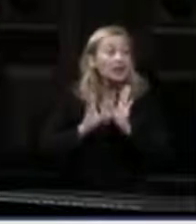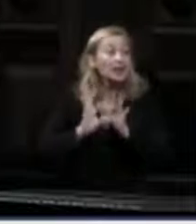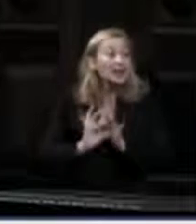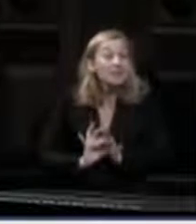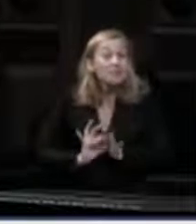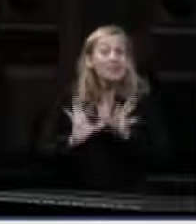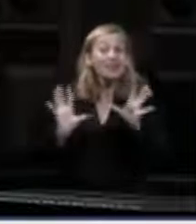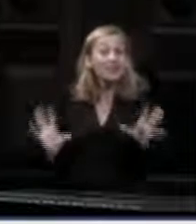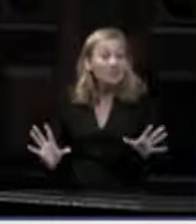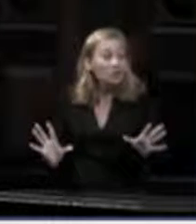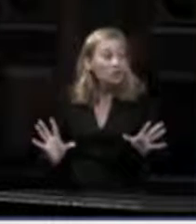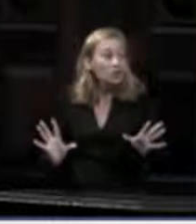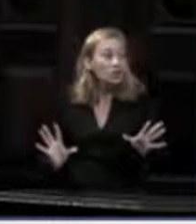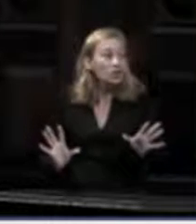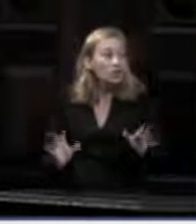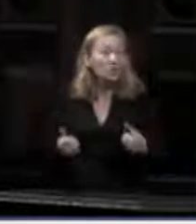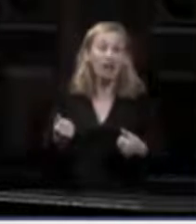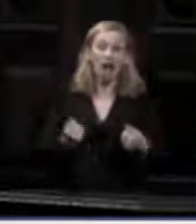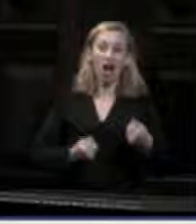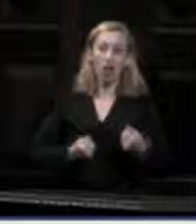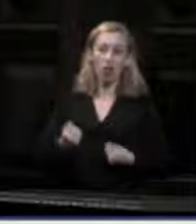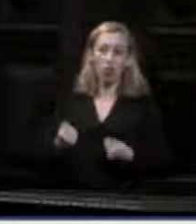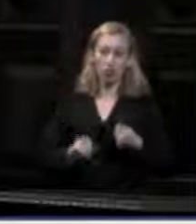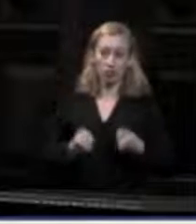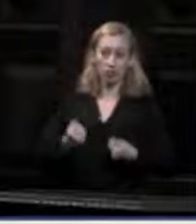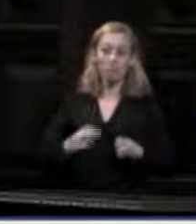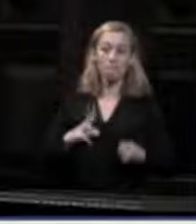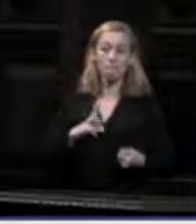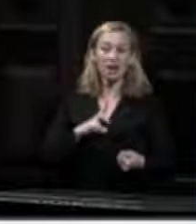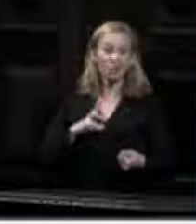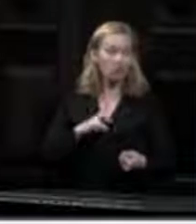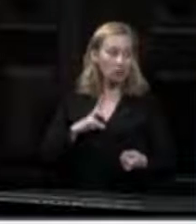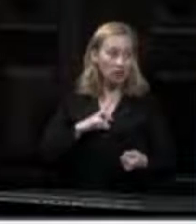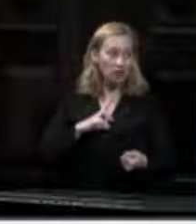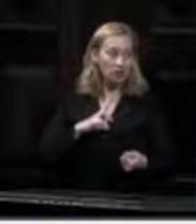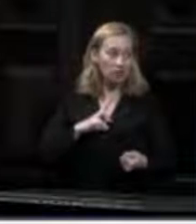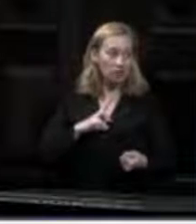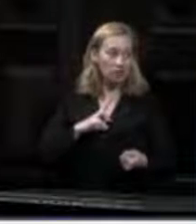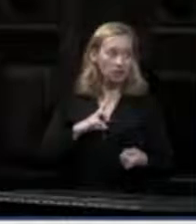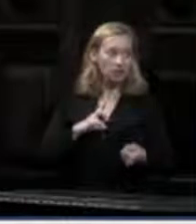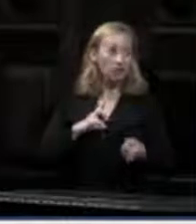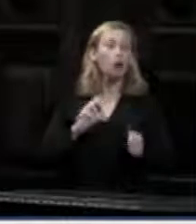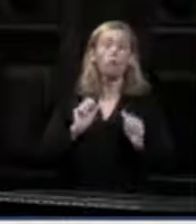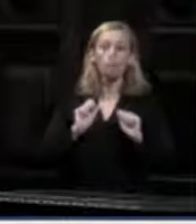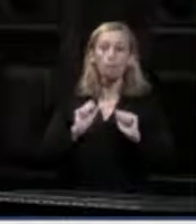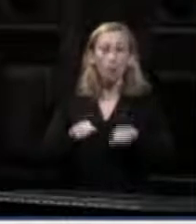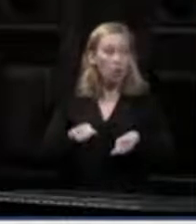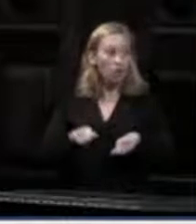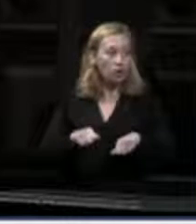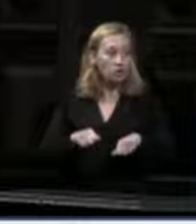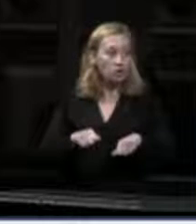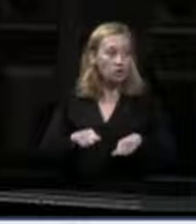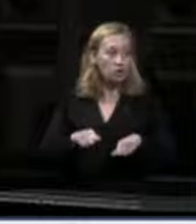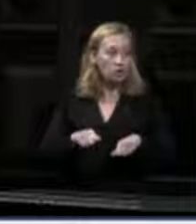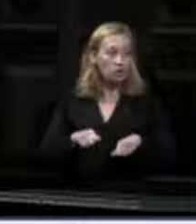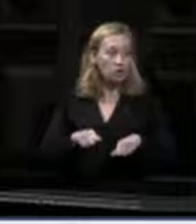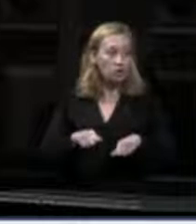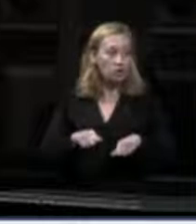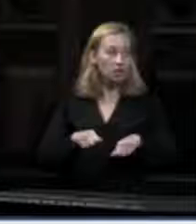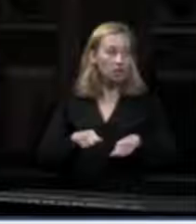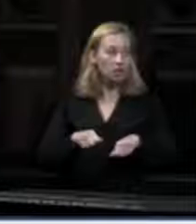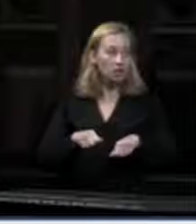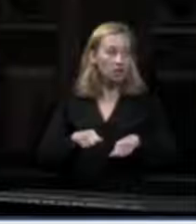liberando que carros particulares possam fazer o transporte de